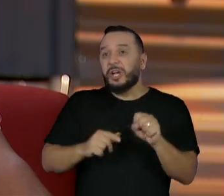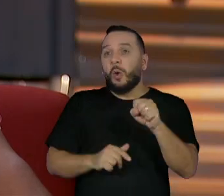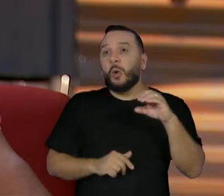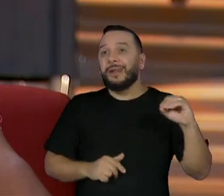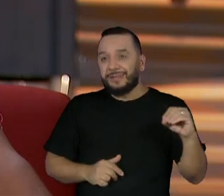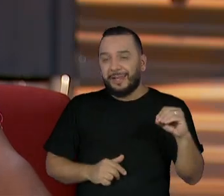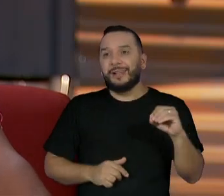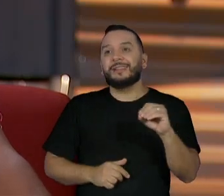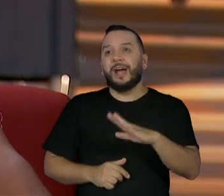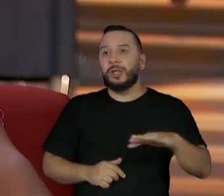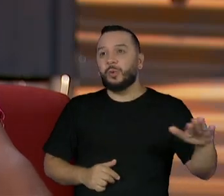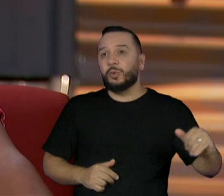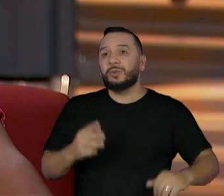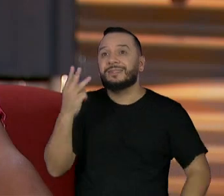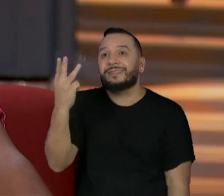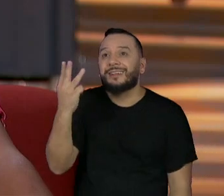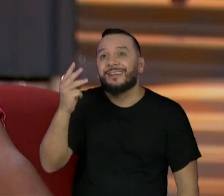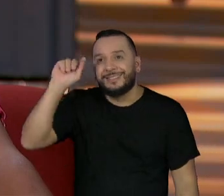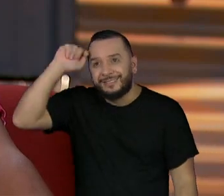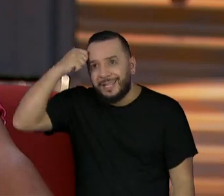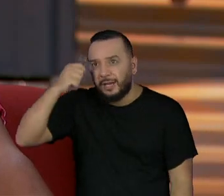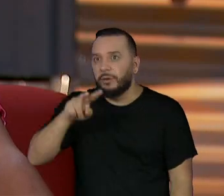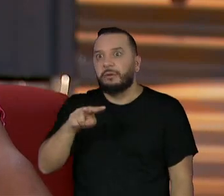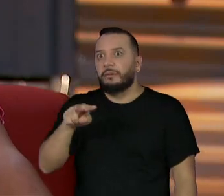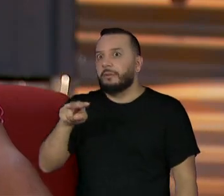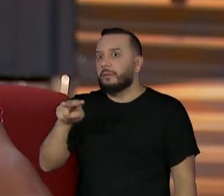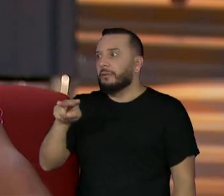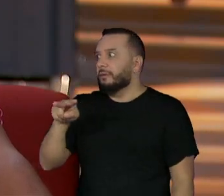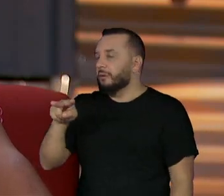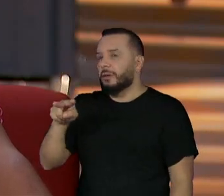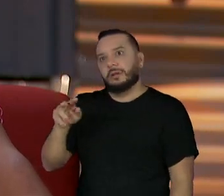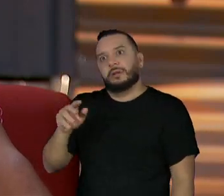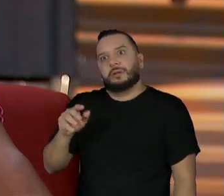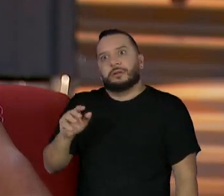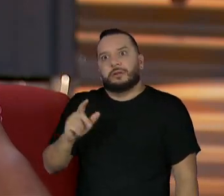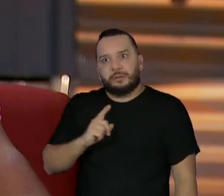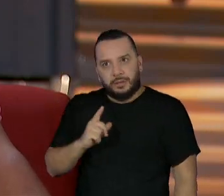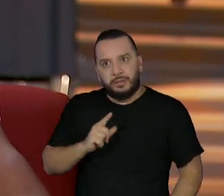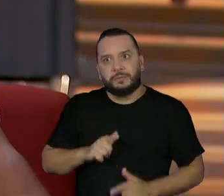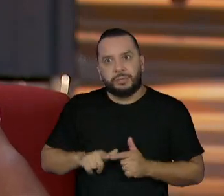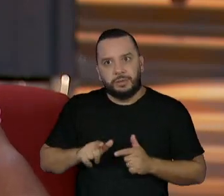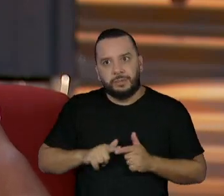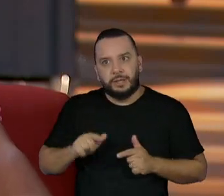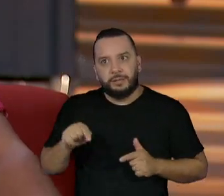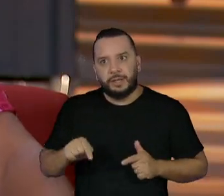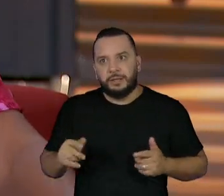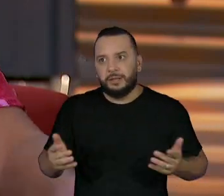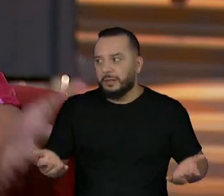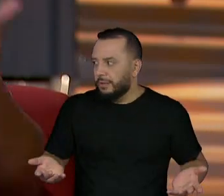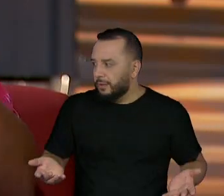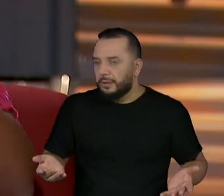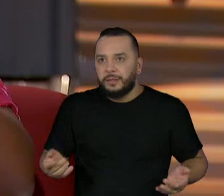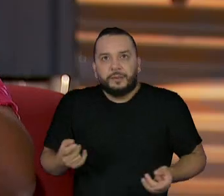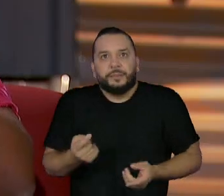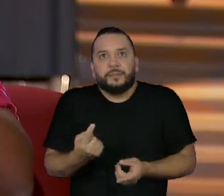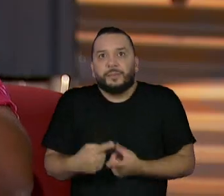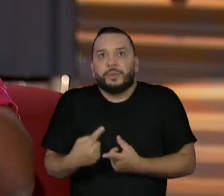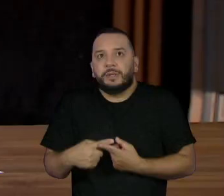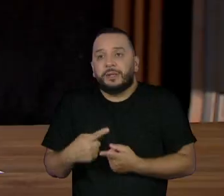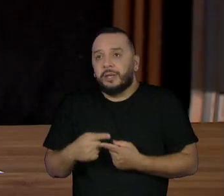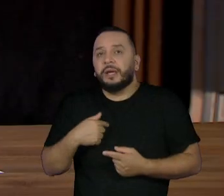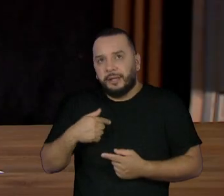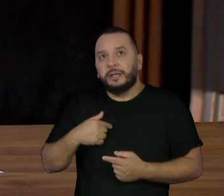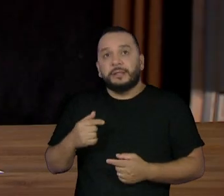falei assim, não, tem algum problema aqui. Tem algum problema aqui. Porque eu estava numa sala de aula nas